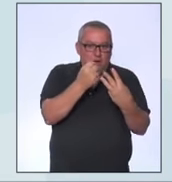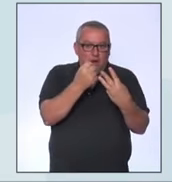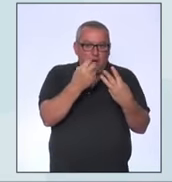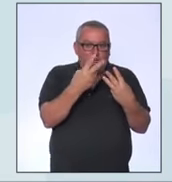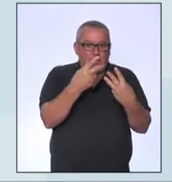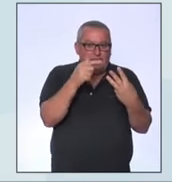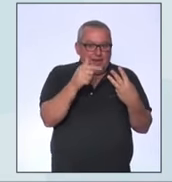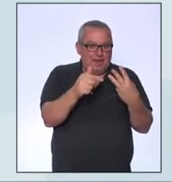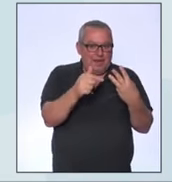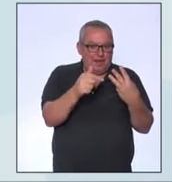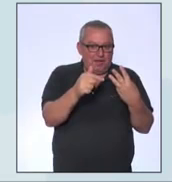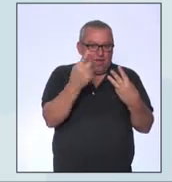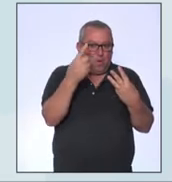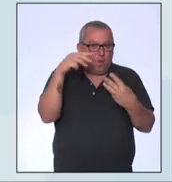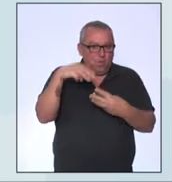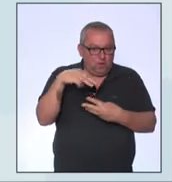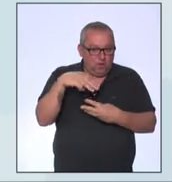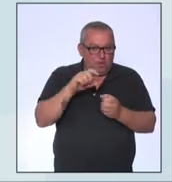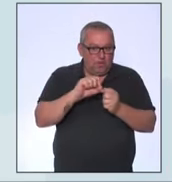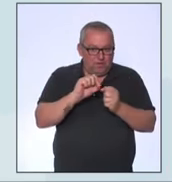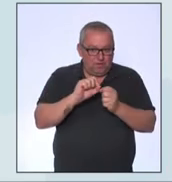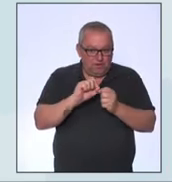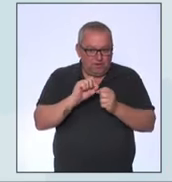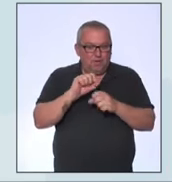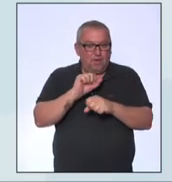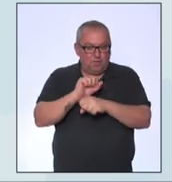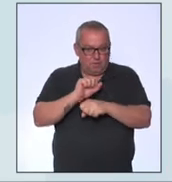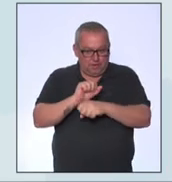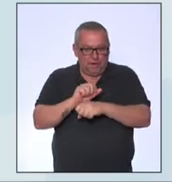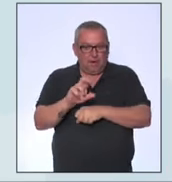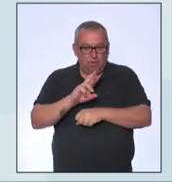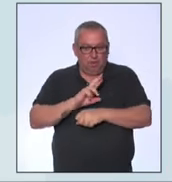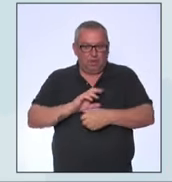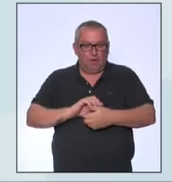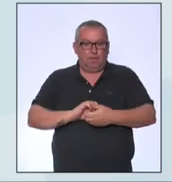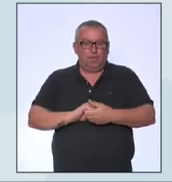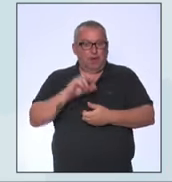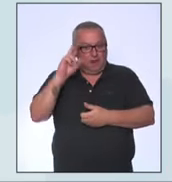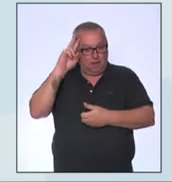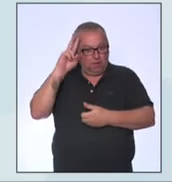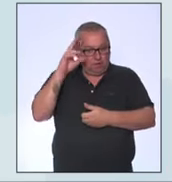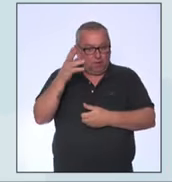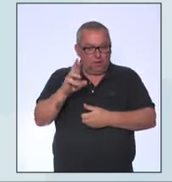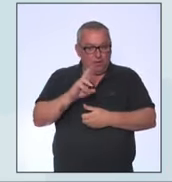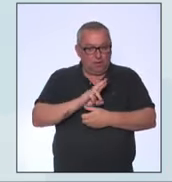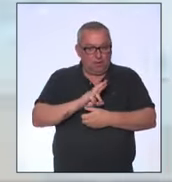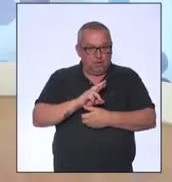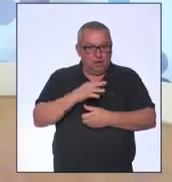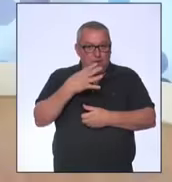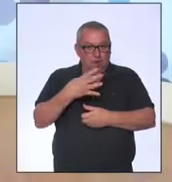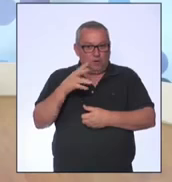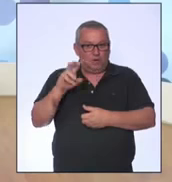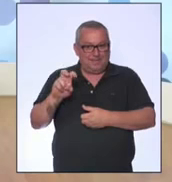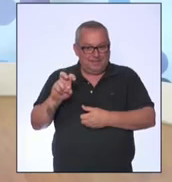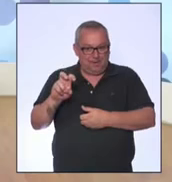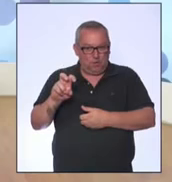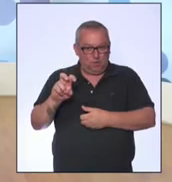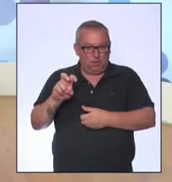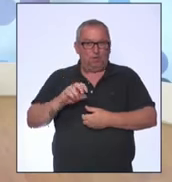27. 27. Ok, então um minutinho para vocês, aguardamos as respostas aqui. Lembrando que eu quero a resposta da figura 4 e da